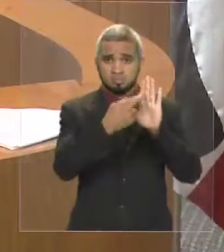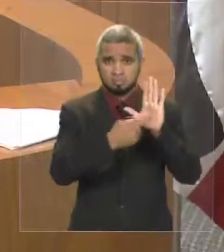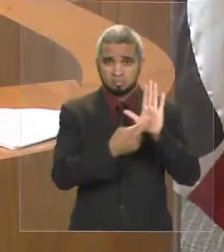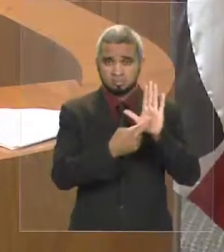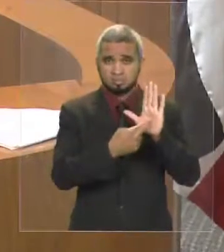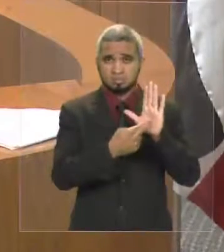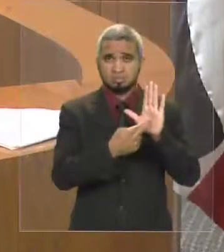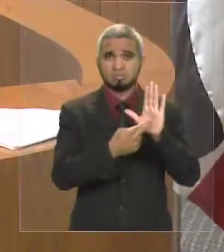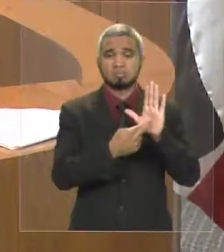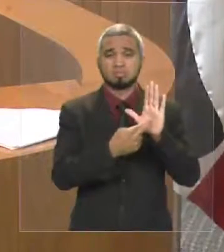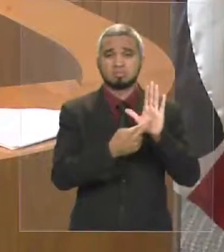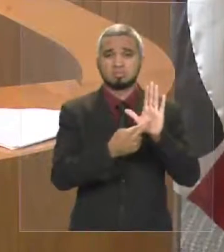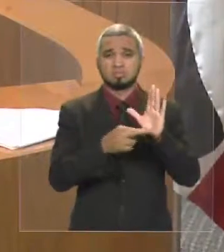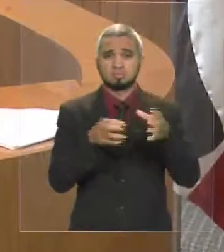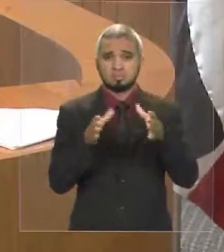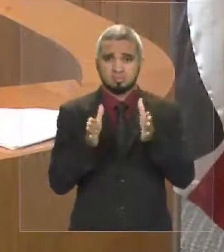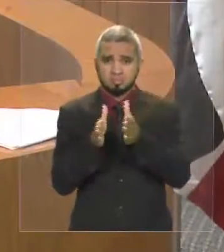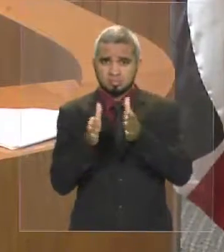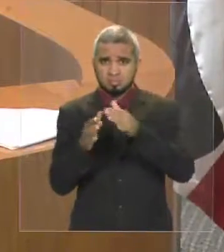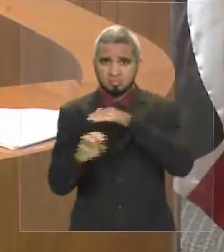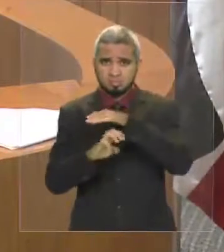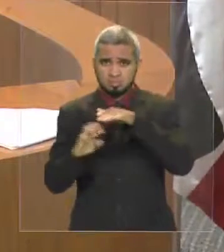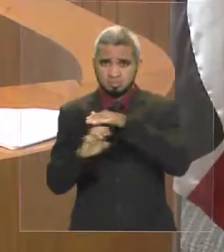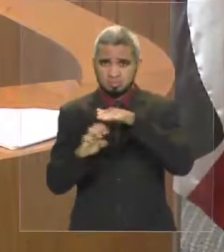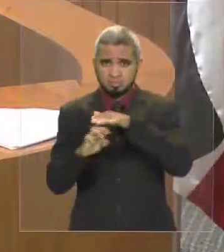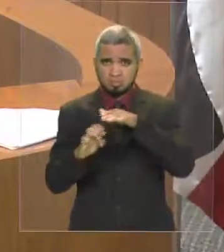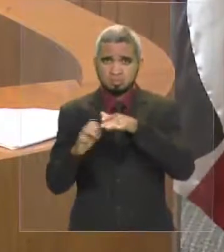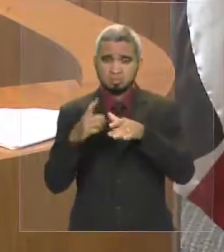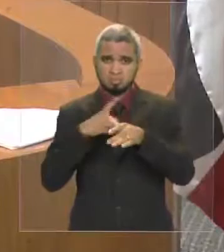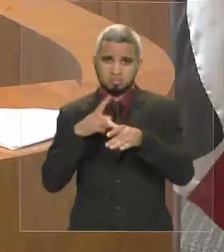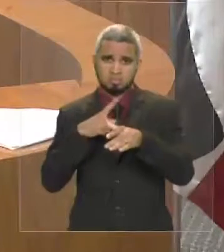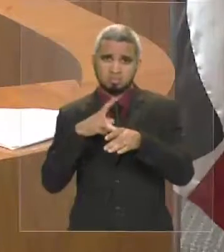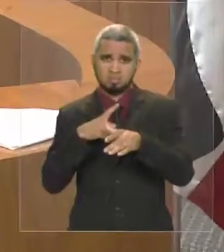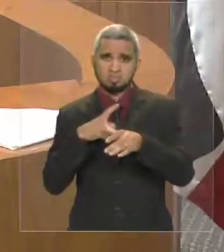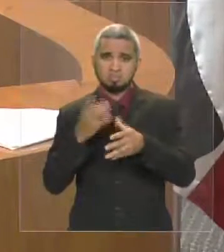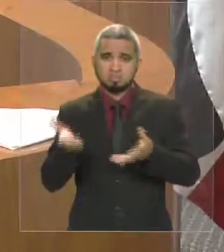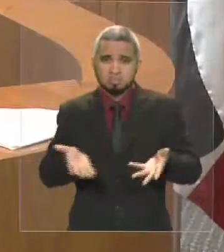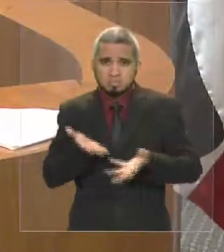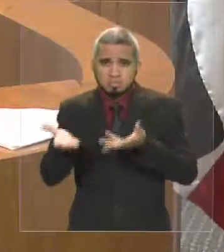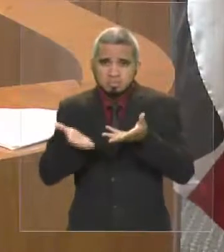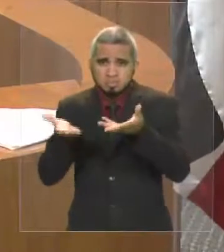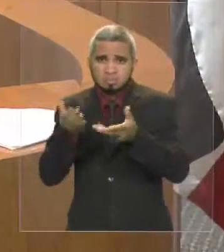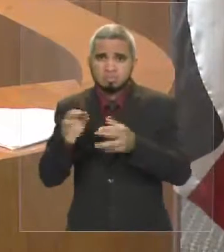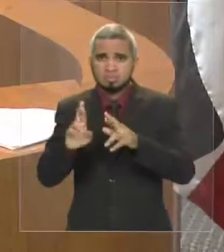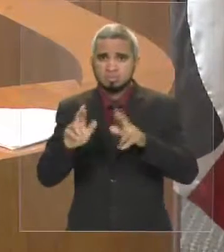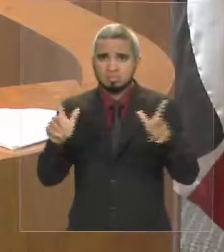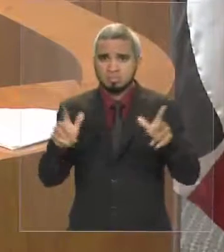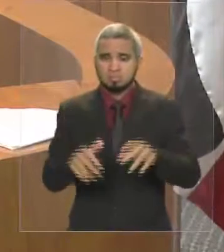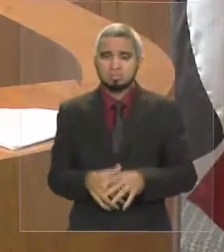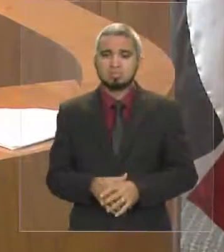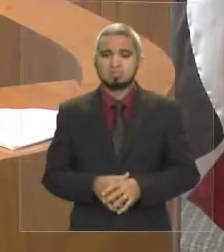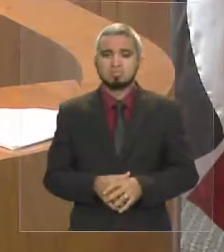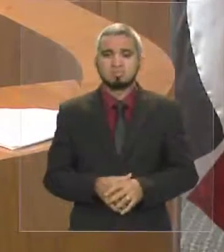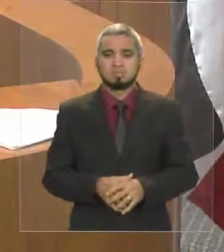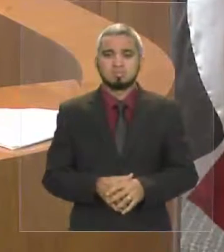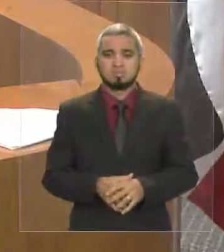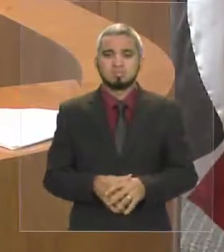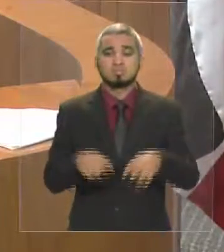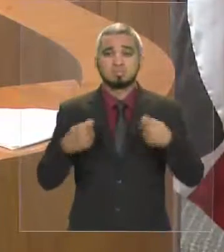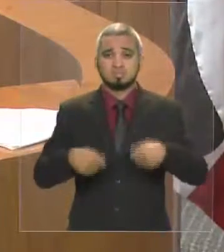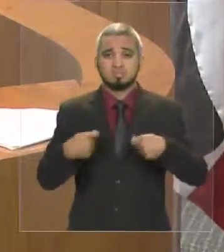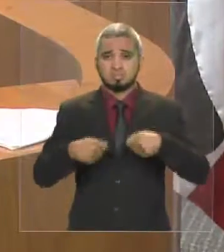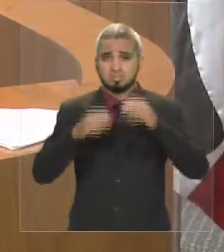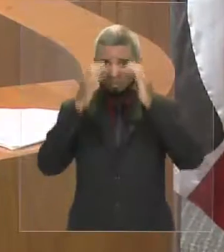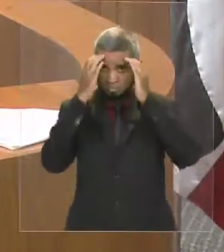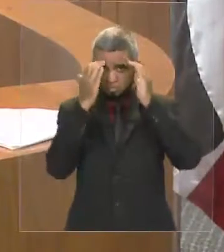comerciante atacadista tenha direito a esse regime diferenciado de ICMS, ele tem que exigir, ele tem que cumprir